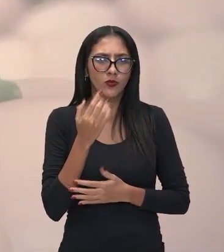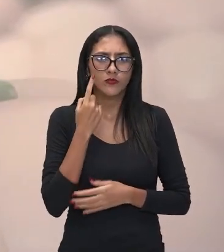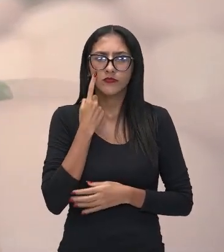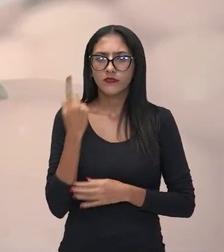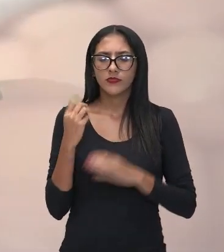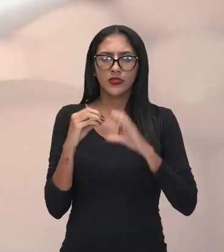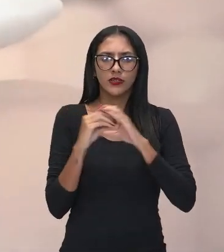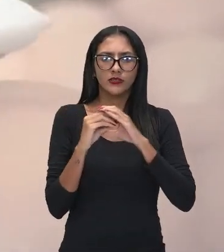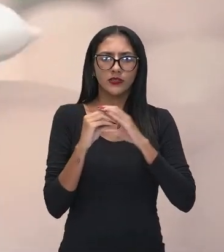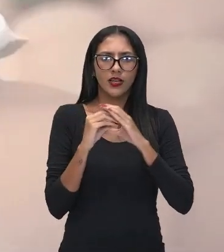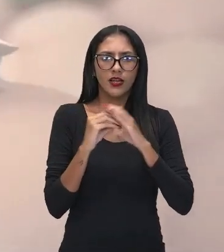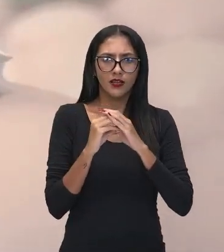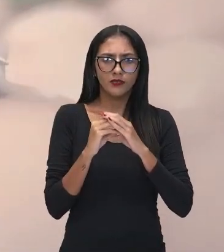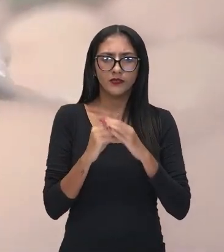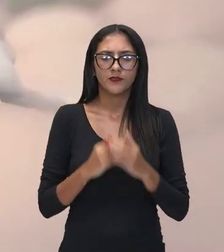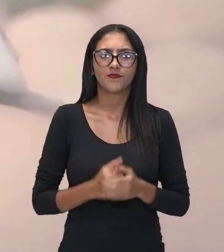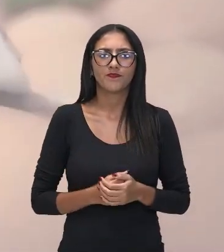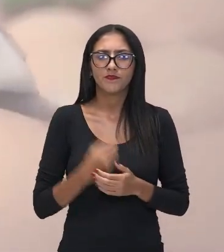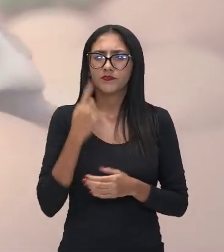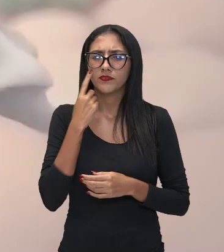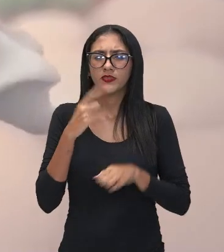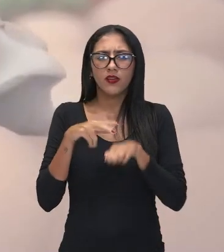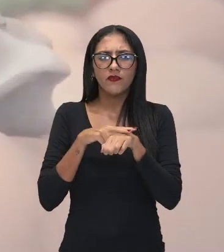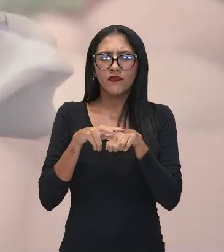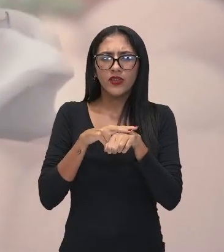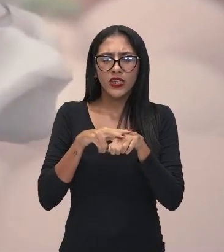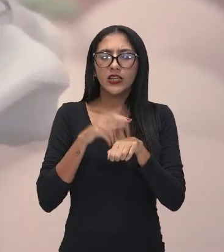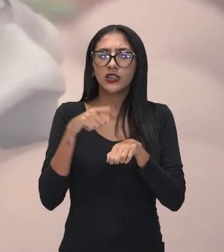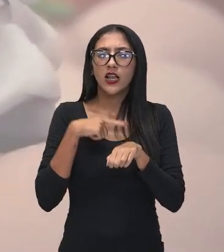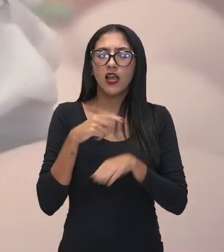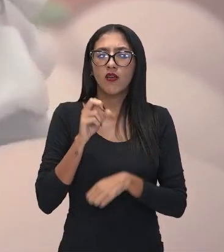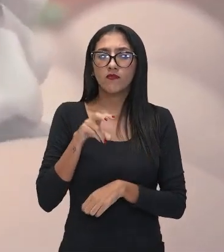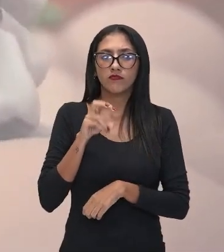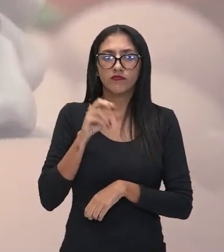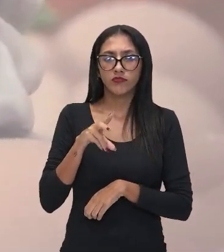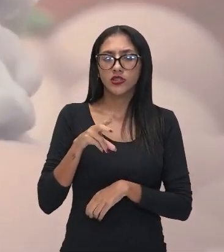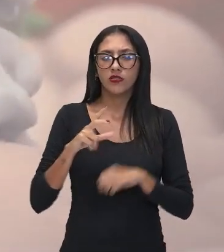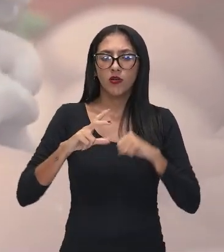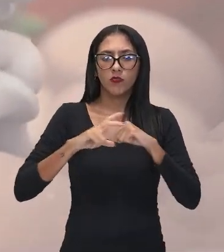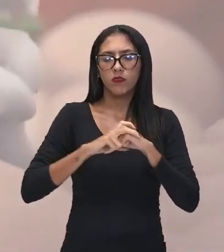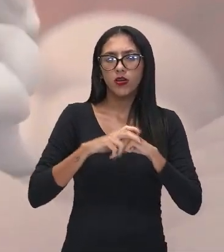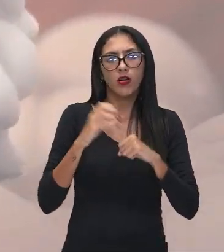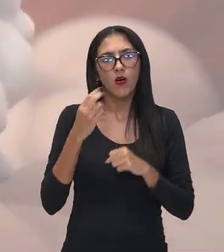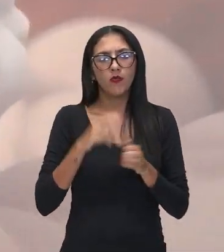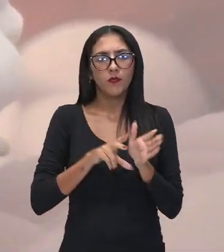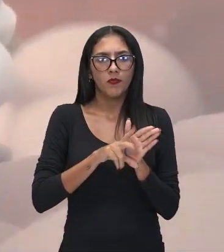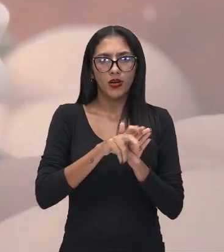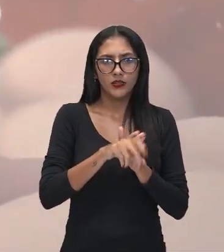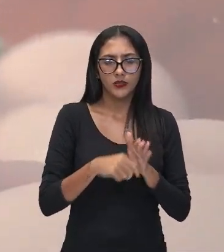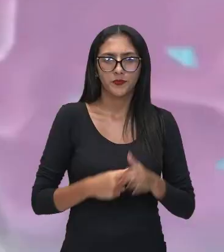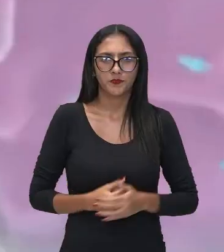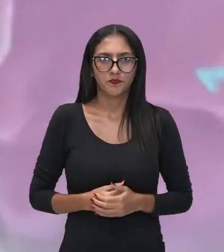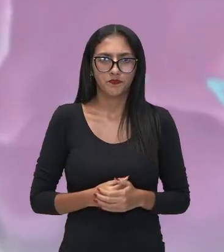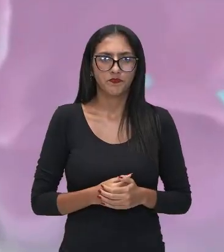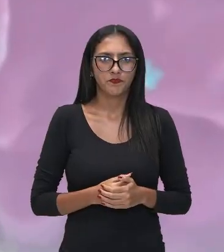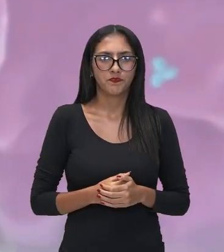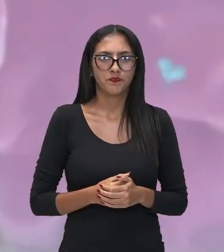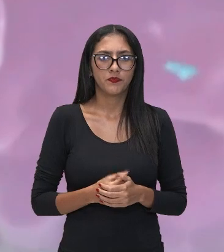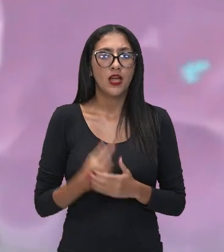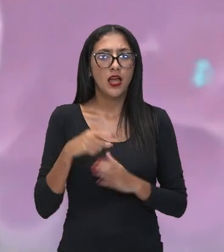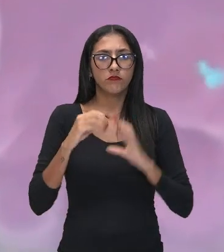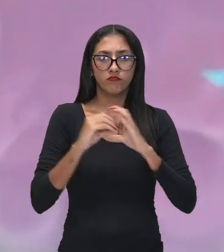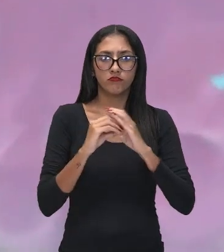essa estrutura verde aí, né? Tá certo? Essas proteínas, elas são fundamentais para a